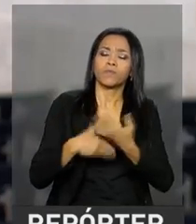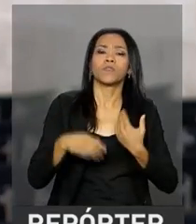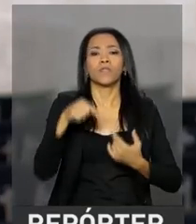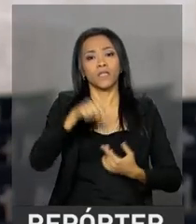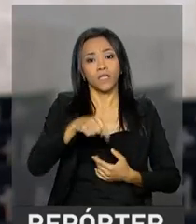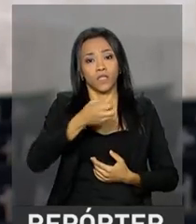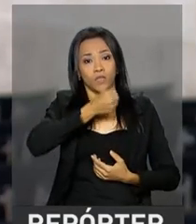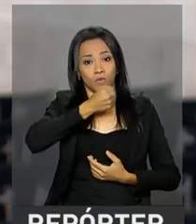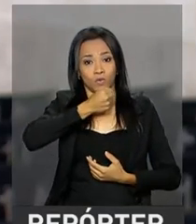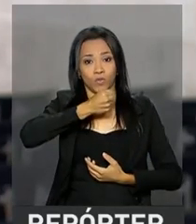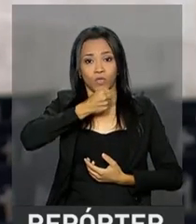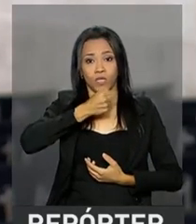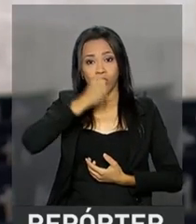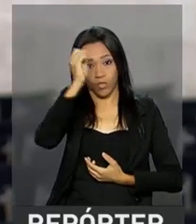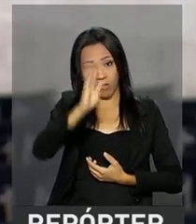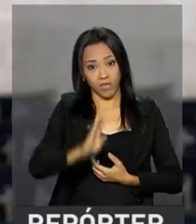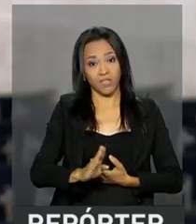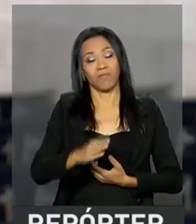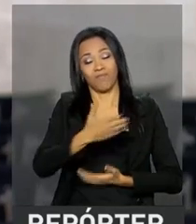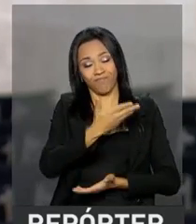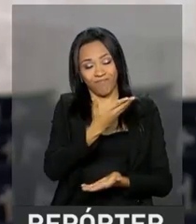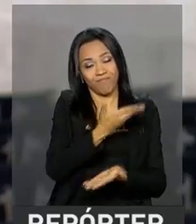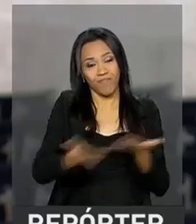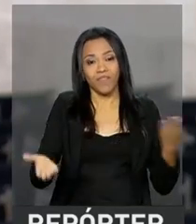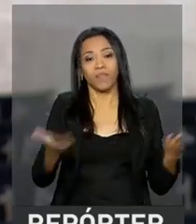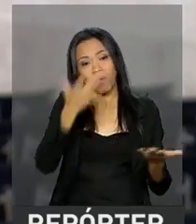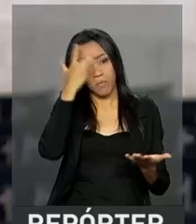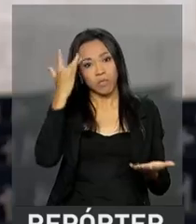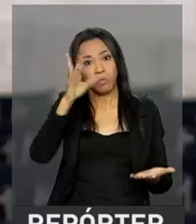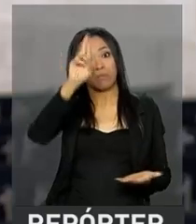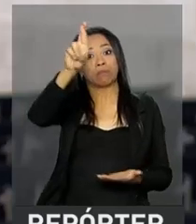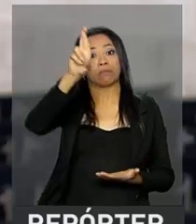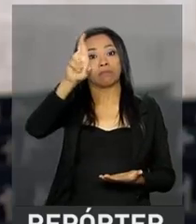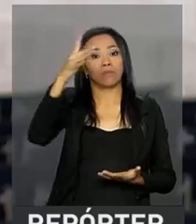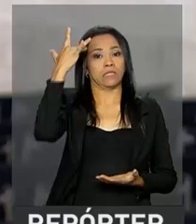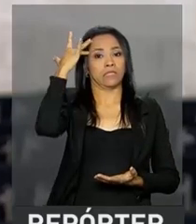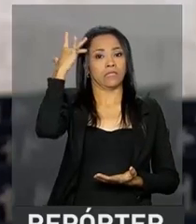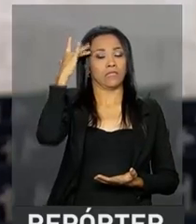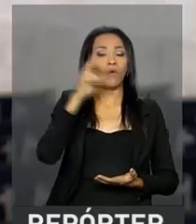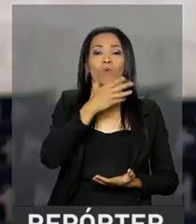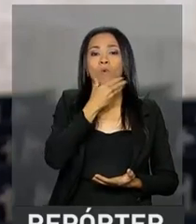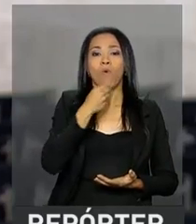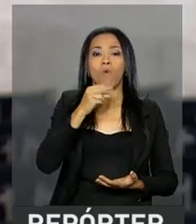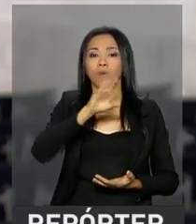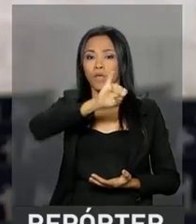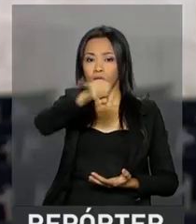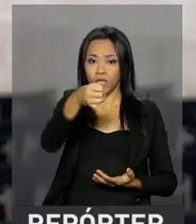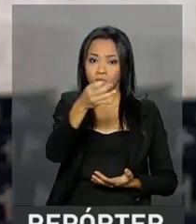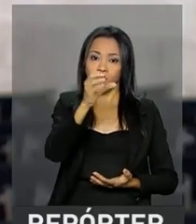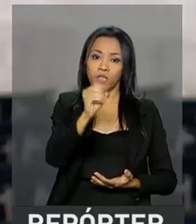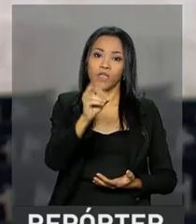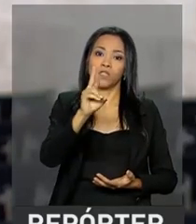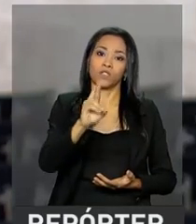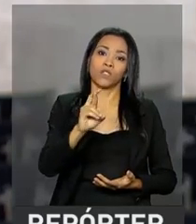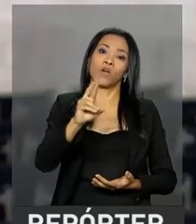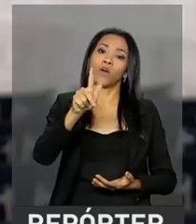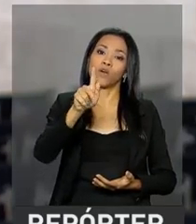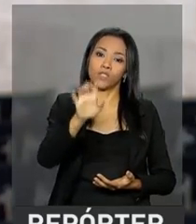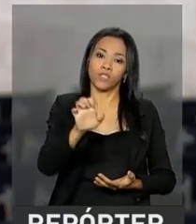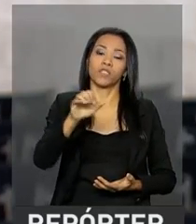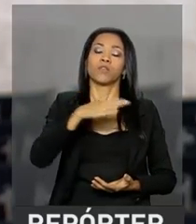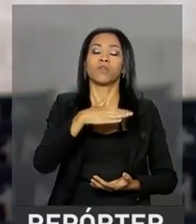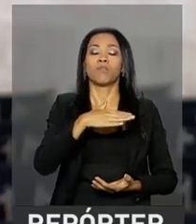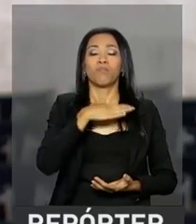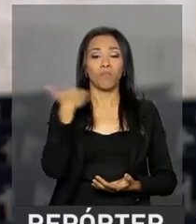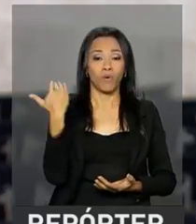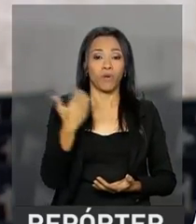perdeu uma das suas maiores referências jorge moreno tinha 63 anos e foi vítima